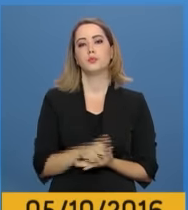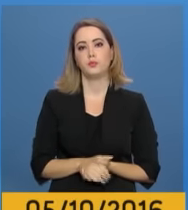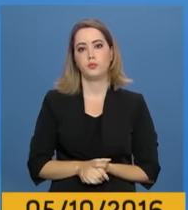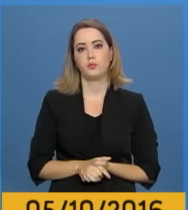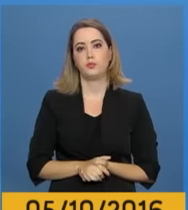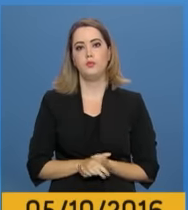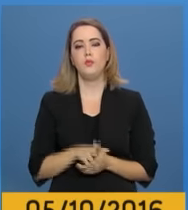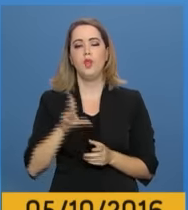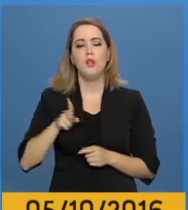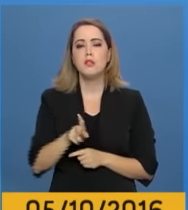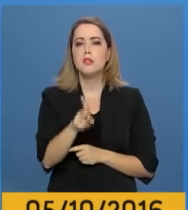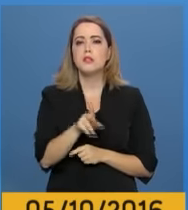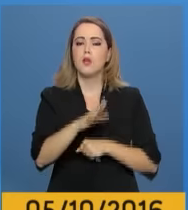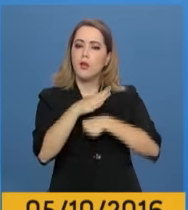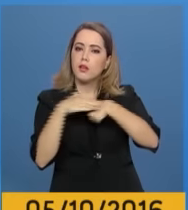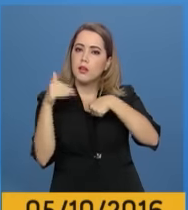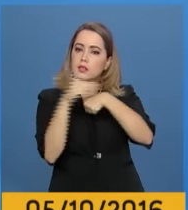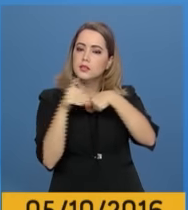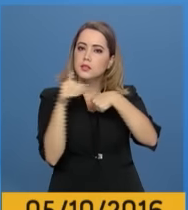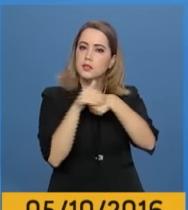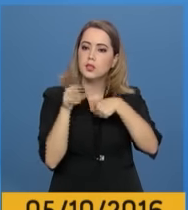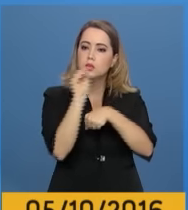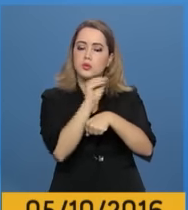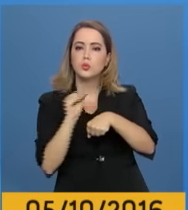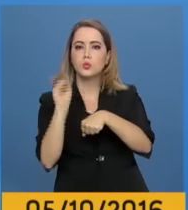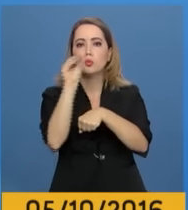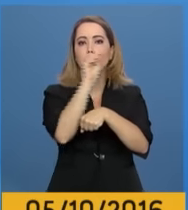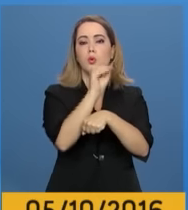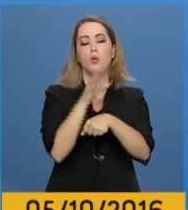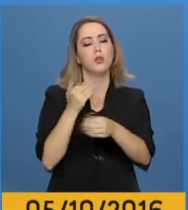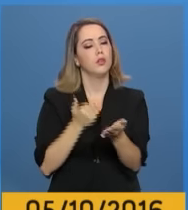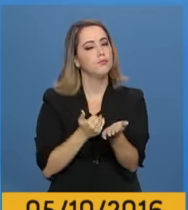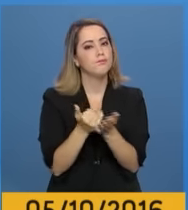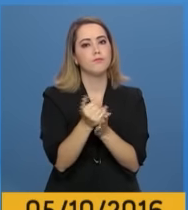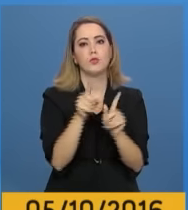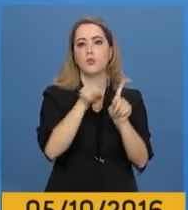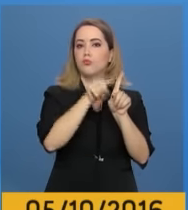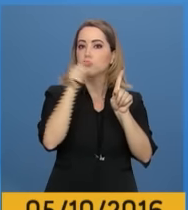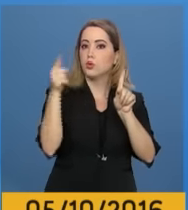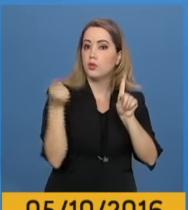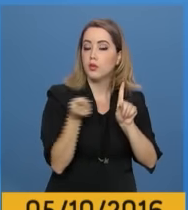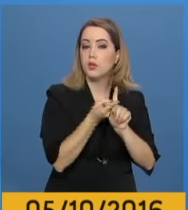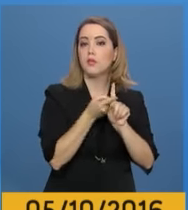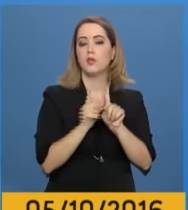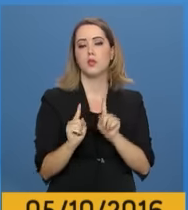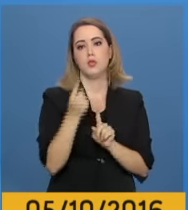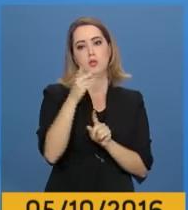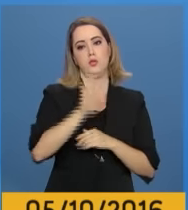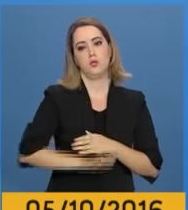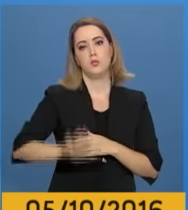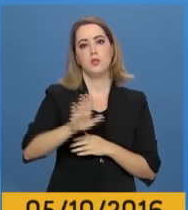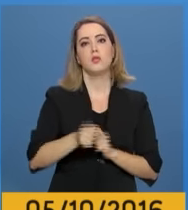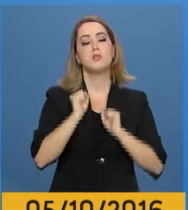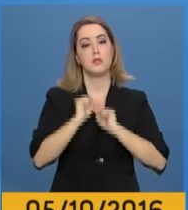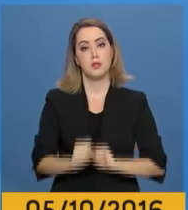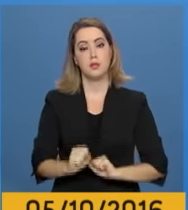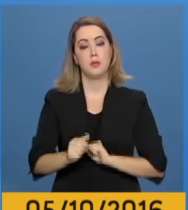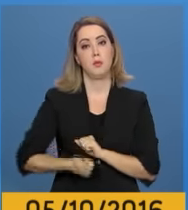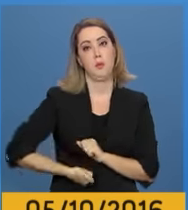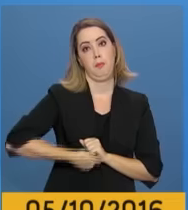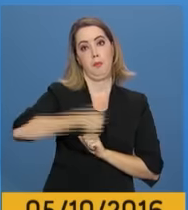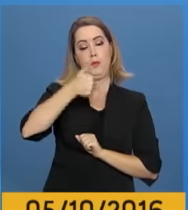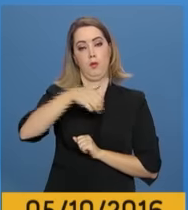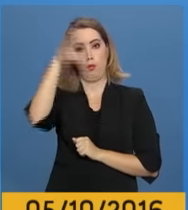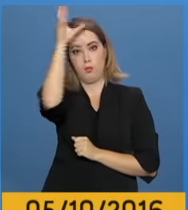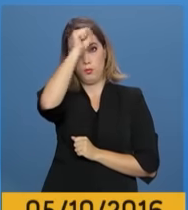Cercada de carinho e cuidados específicos desde a gravidez, uma criança terá mais possibilidades de aprendizado